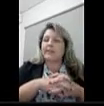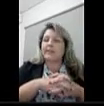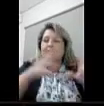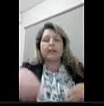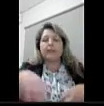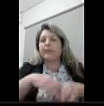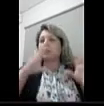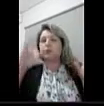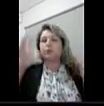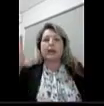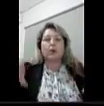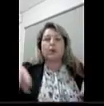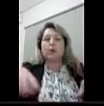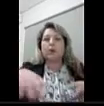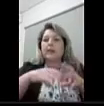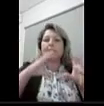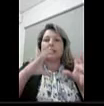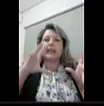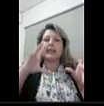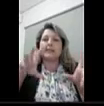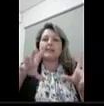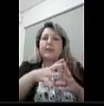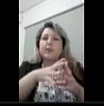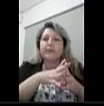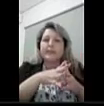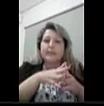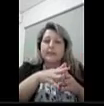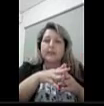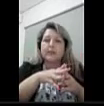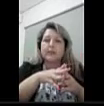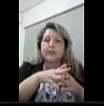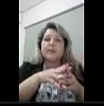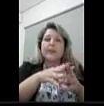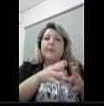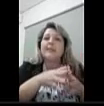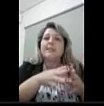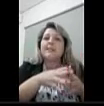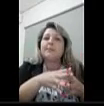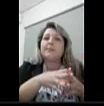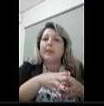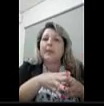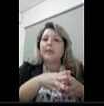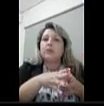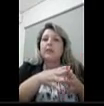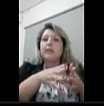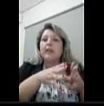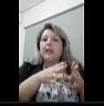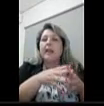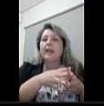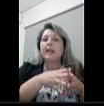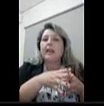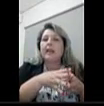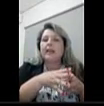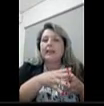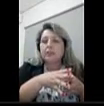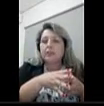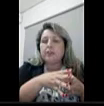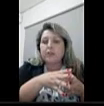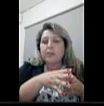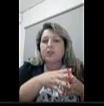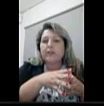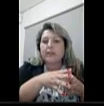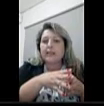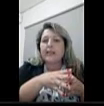concentrar, levanta toda hora, né, tá sempre conversando, principalmente em